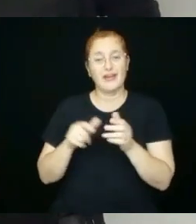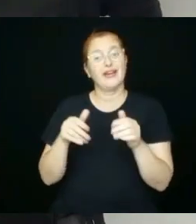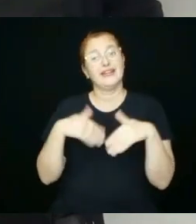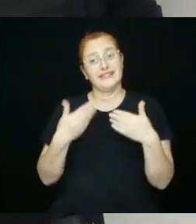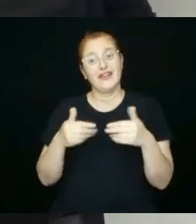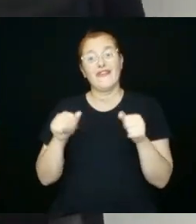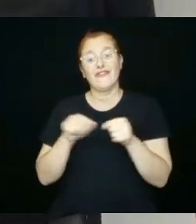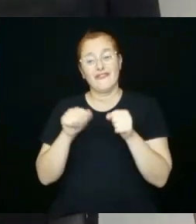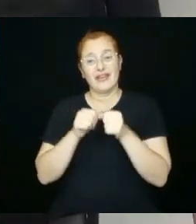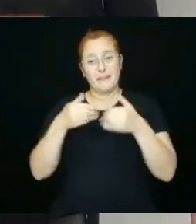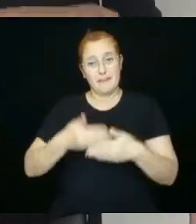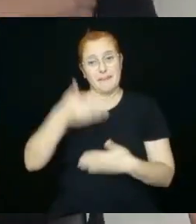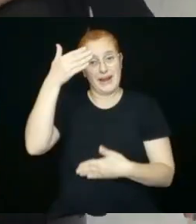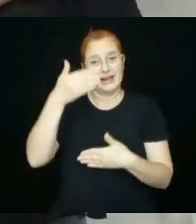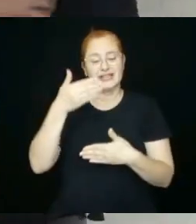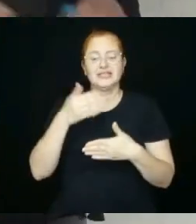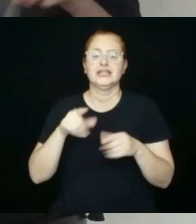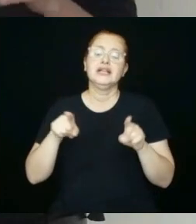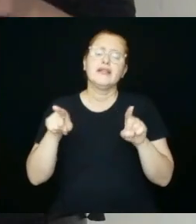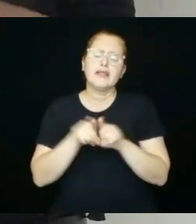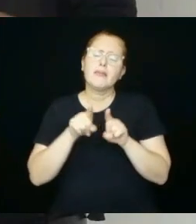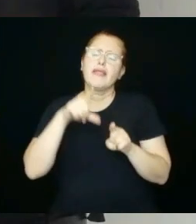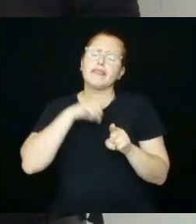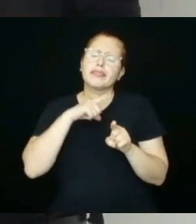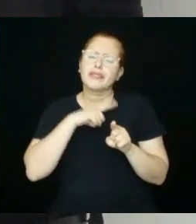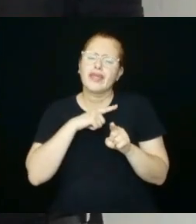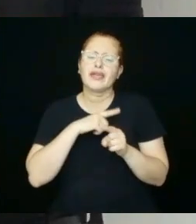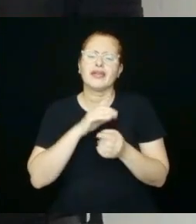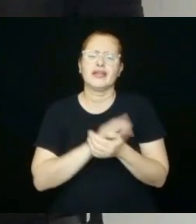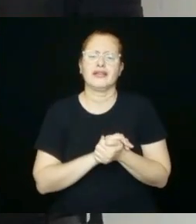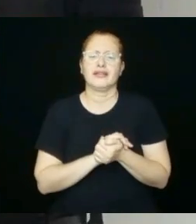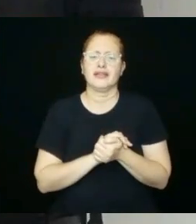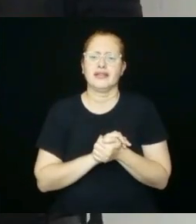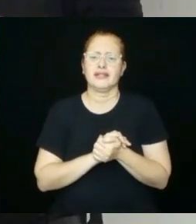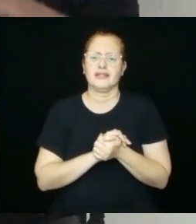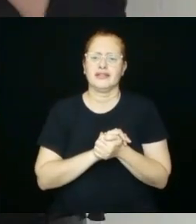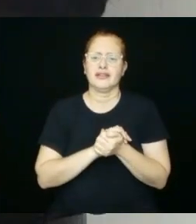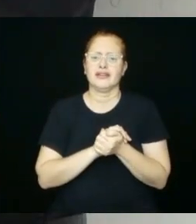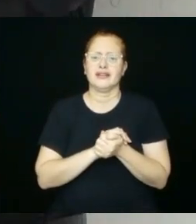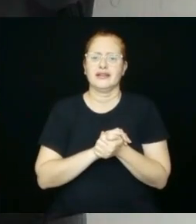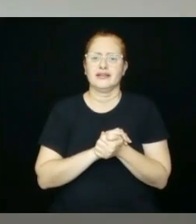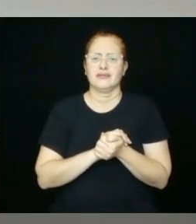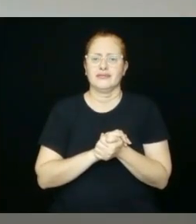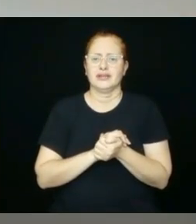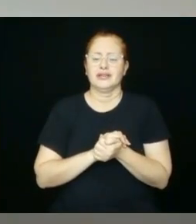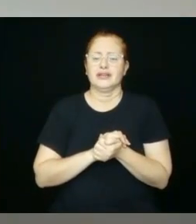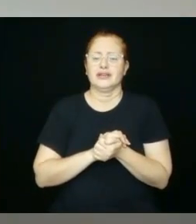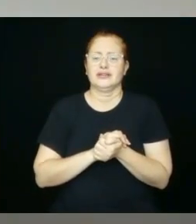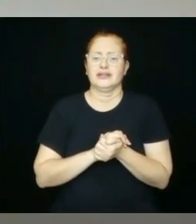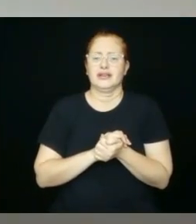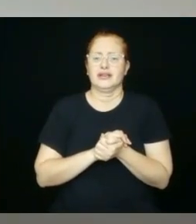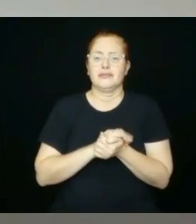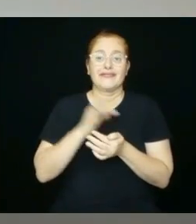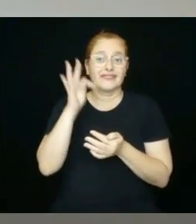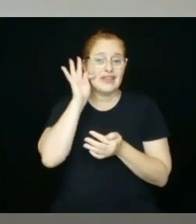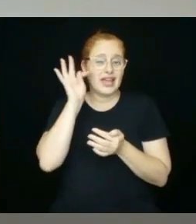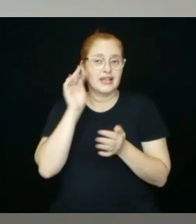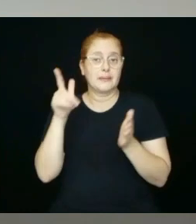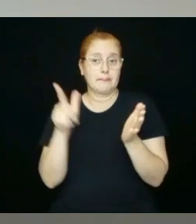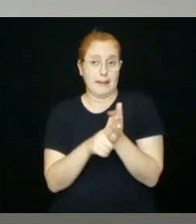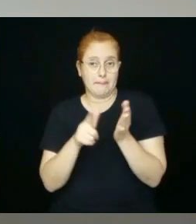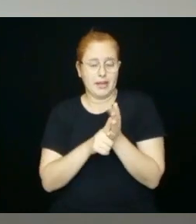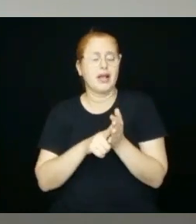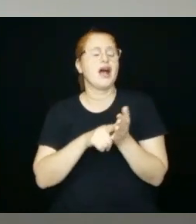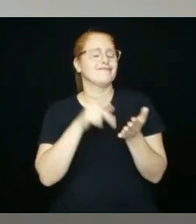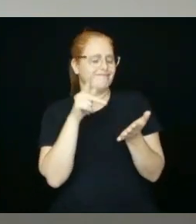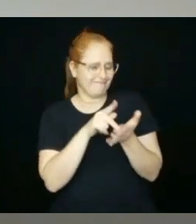parede. E aqui também, né, Bruno? A gente não falou que também tem... é verdade. Tem uma frotagem com papel de gravura, né?